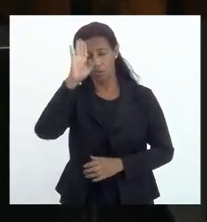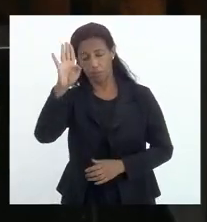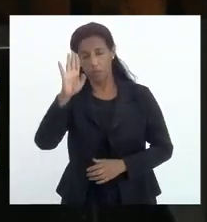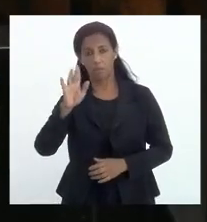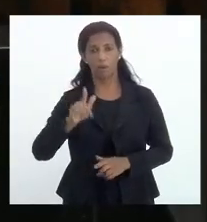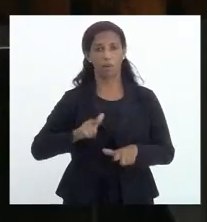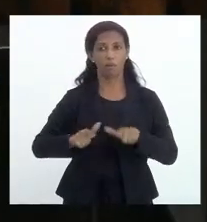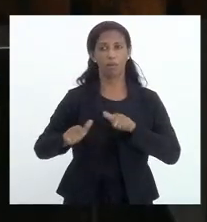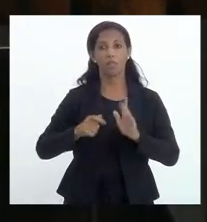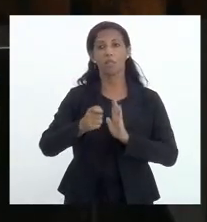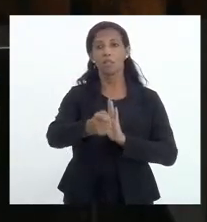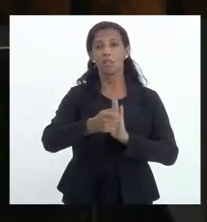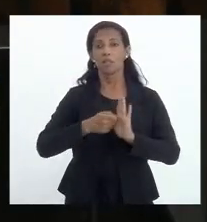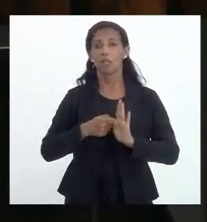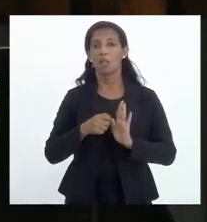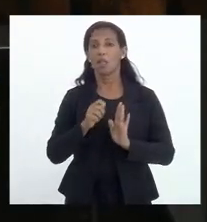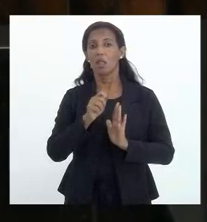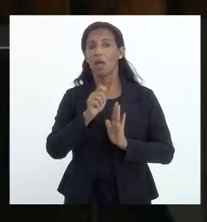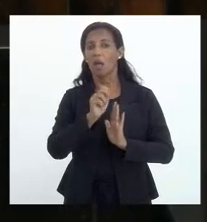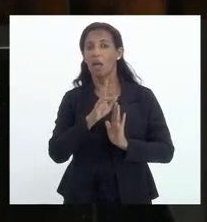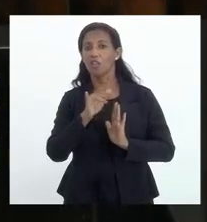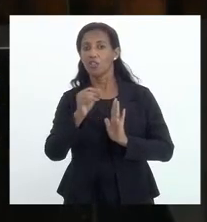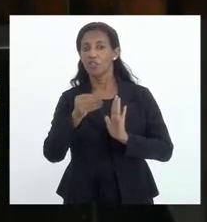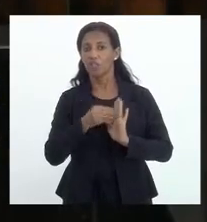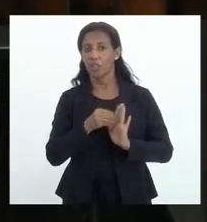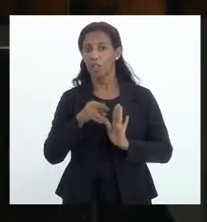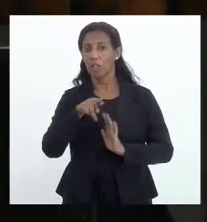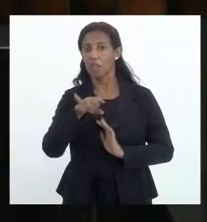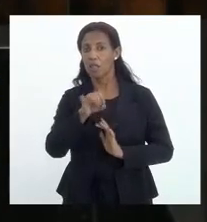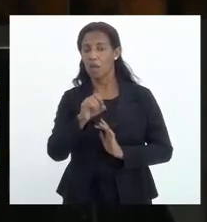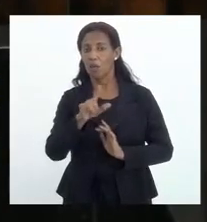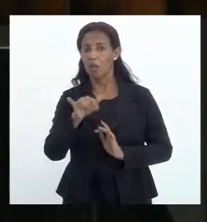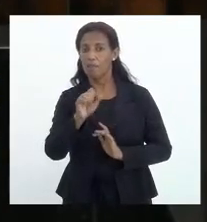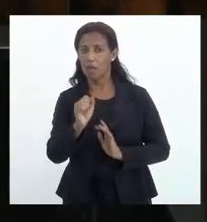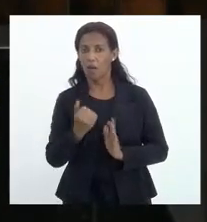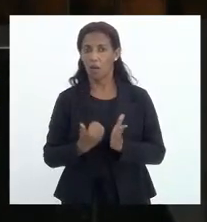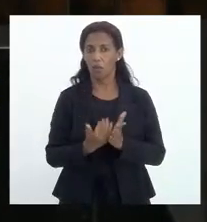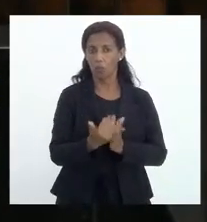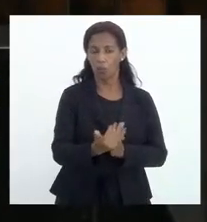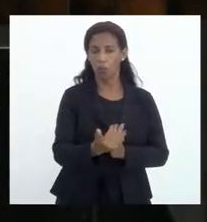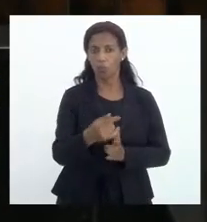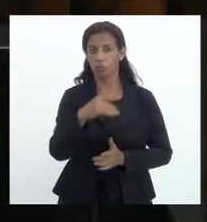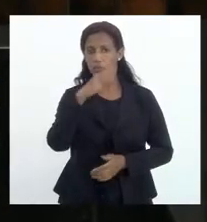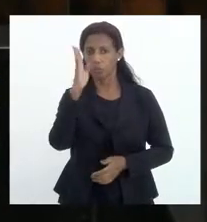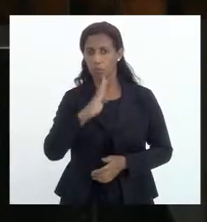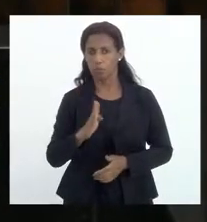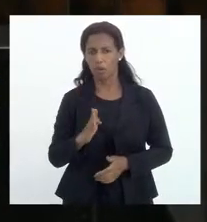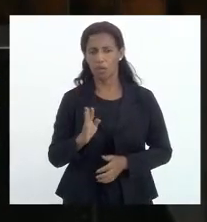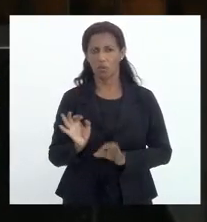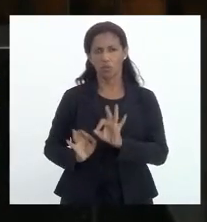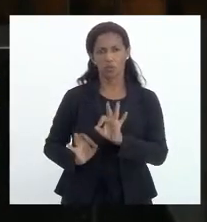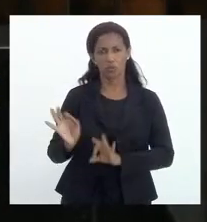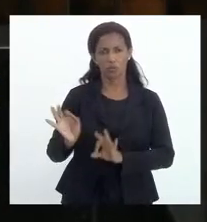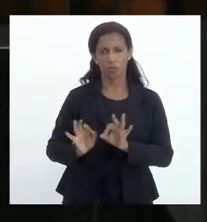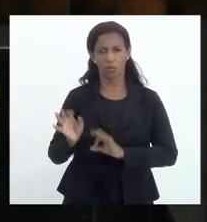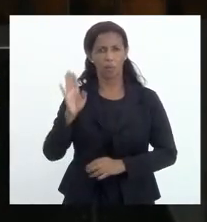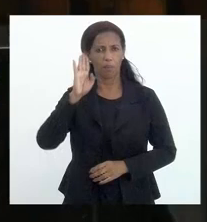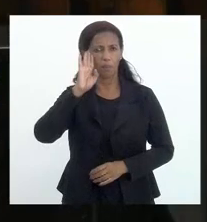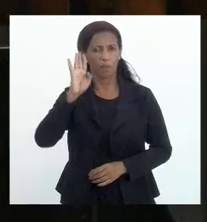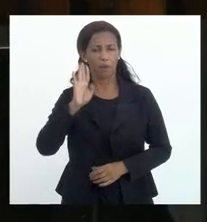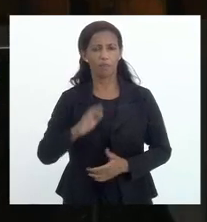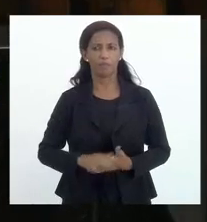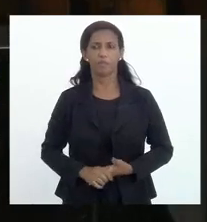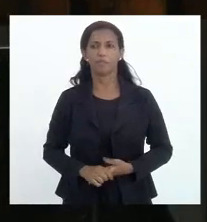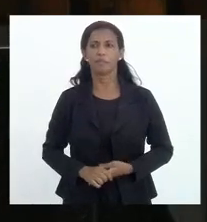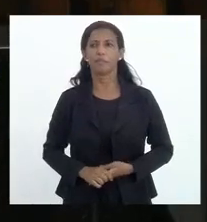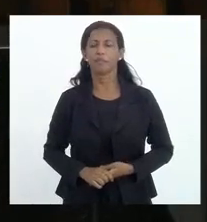instrumentos, se inscreve na agenda neoliberal em curso no Brasil hoje de forma acentuada, aliás,